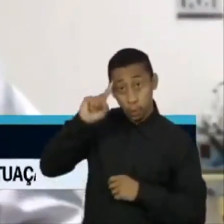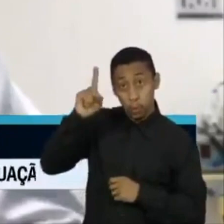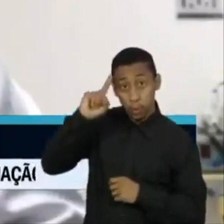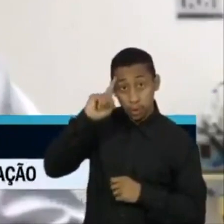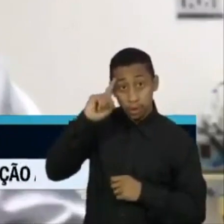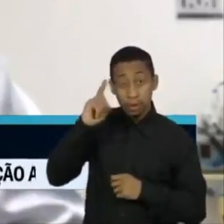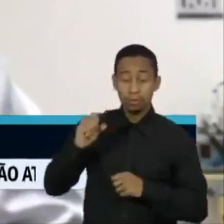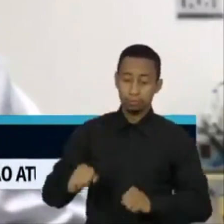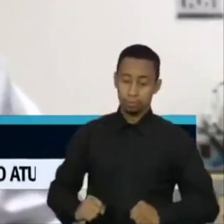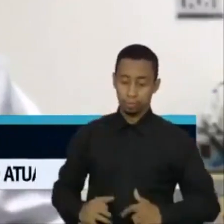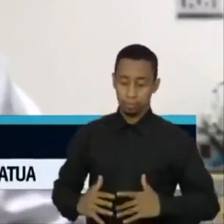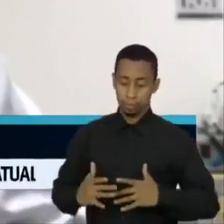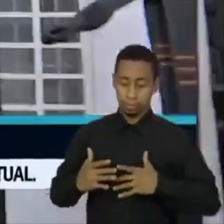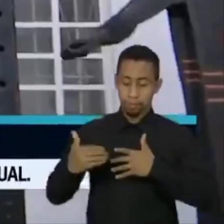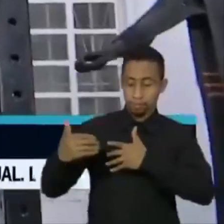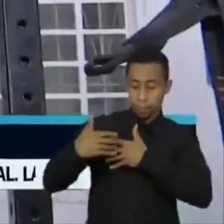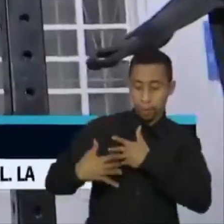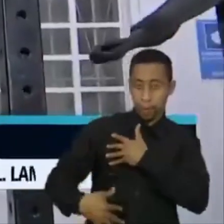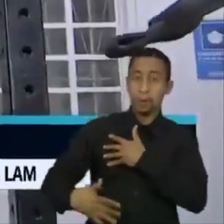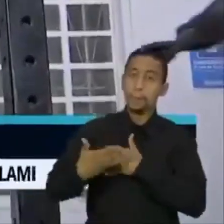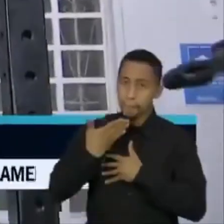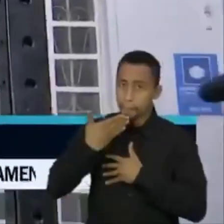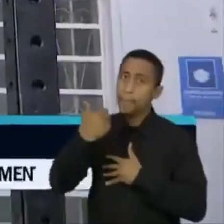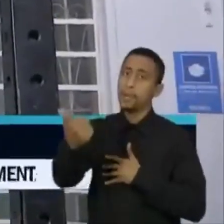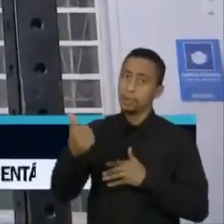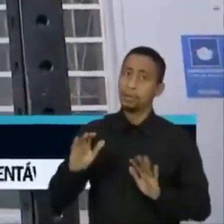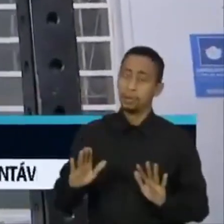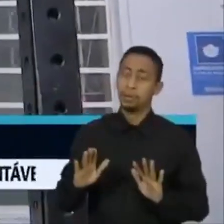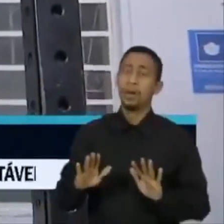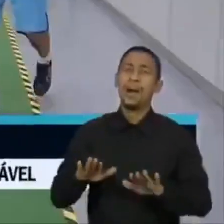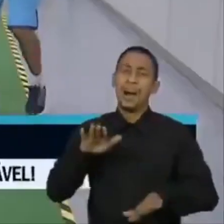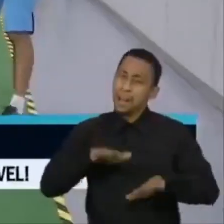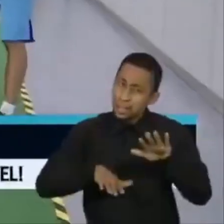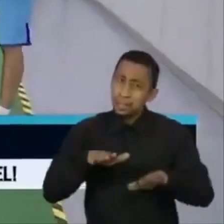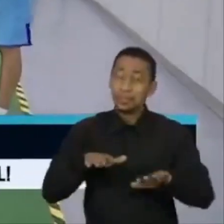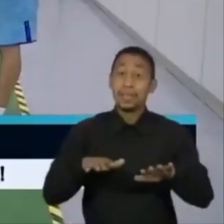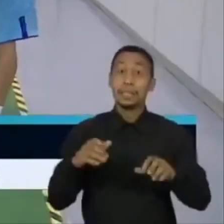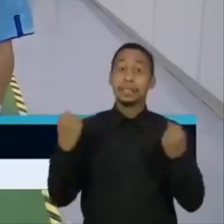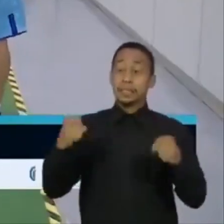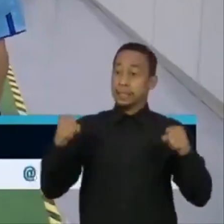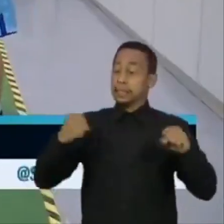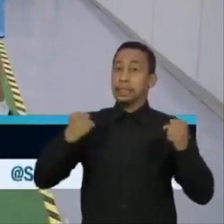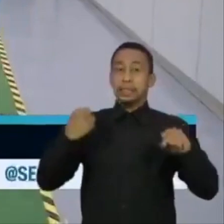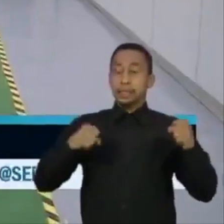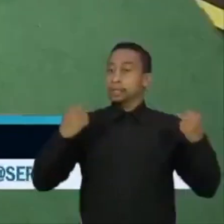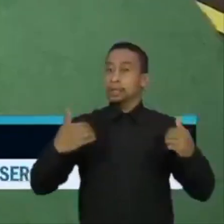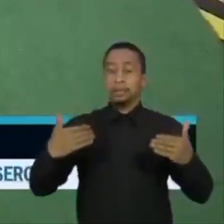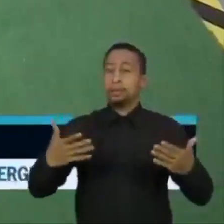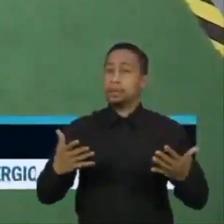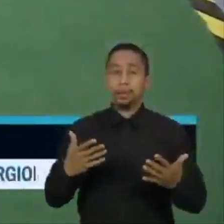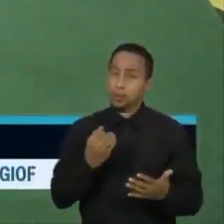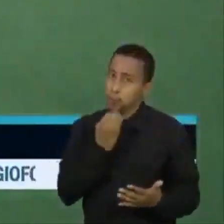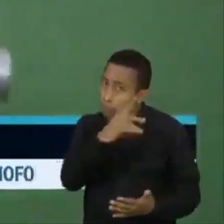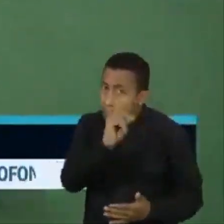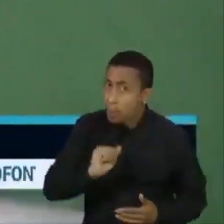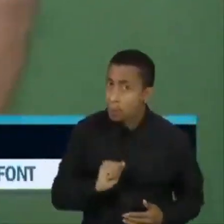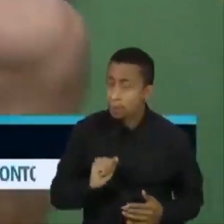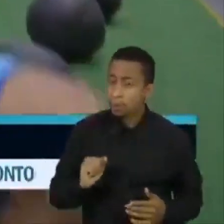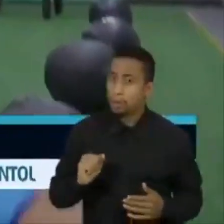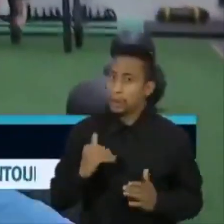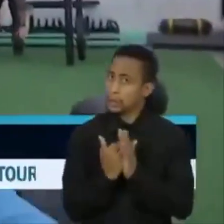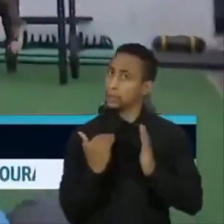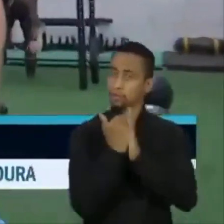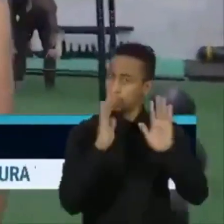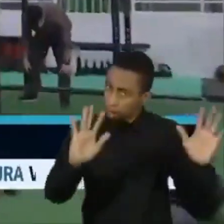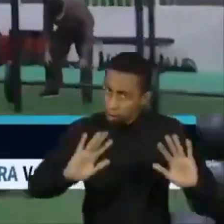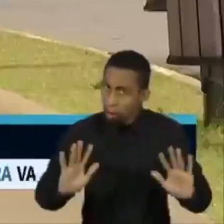resposta e de prevenção também existe a situações extremas e treinar demais a sobrecarregar demais ele também